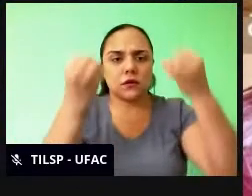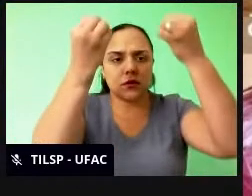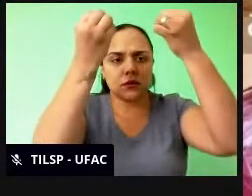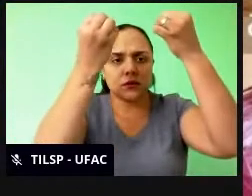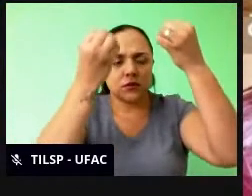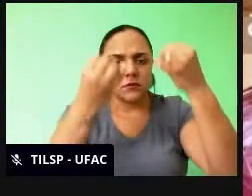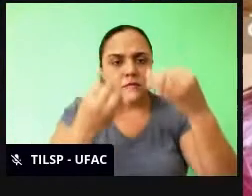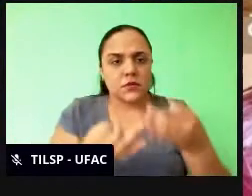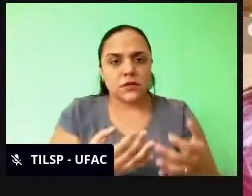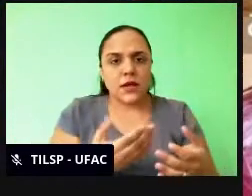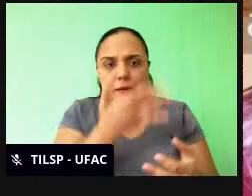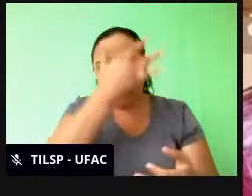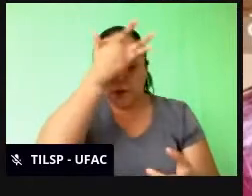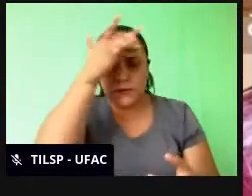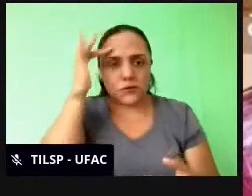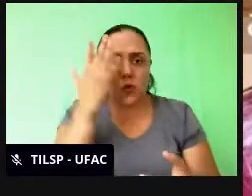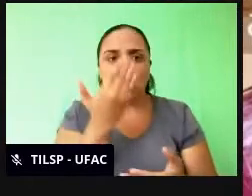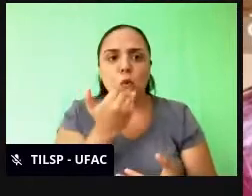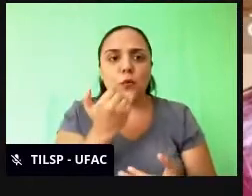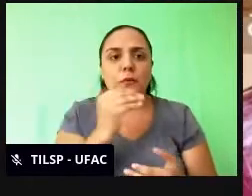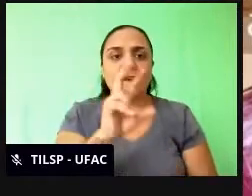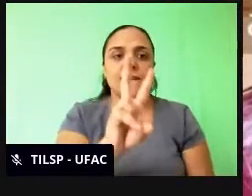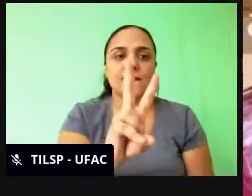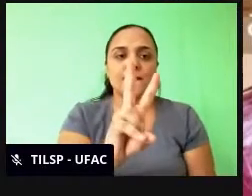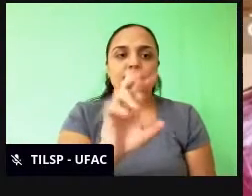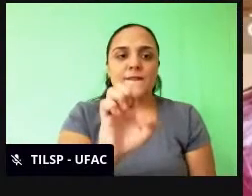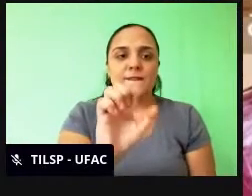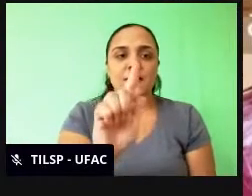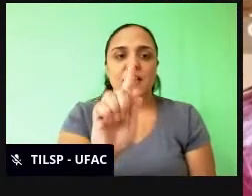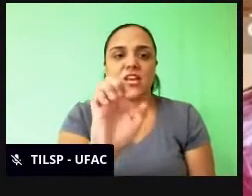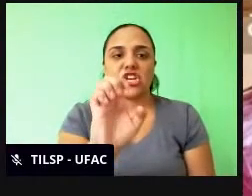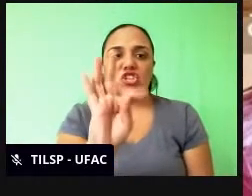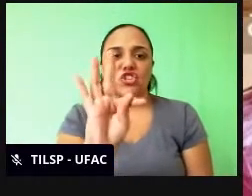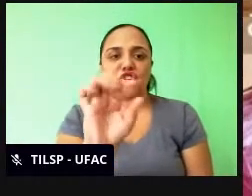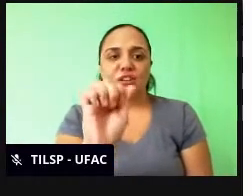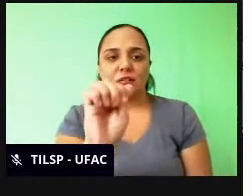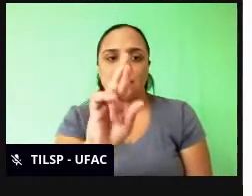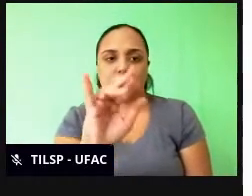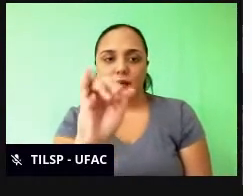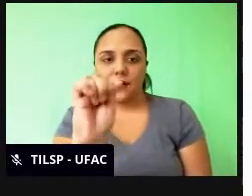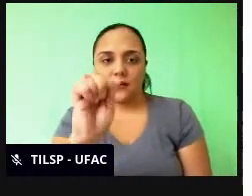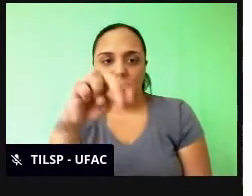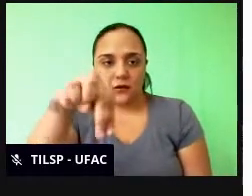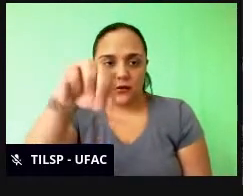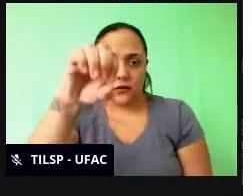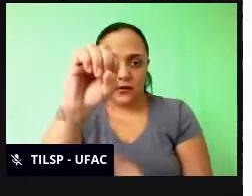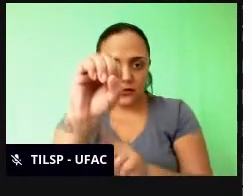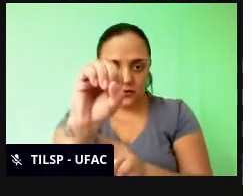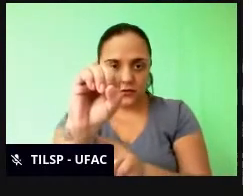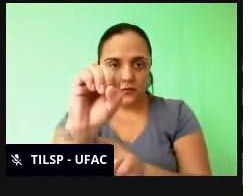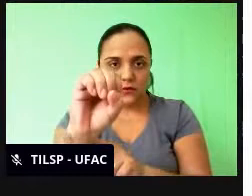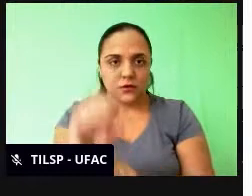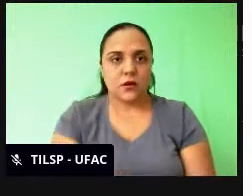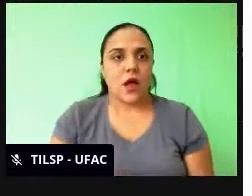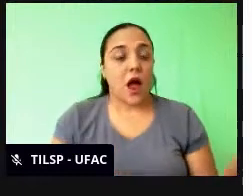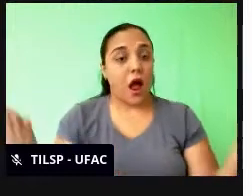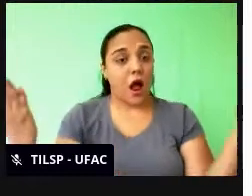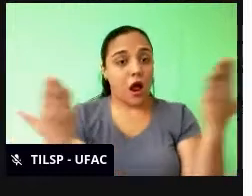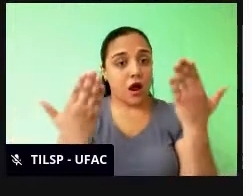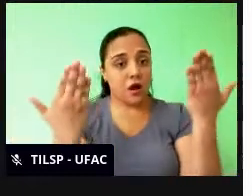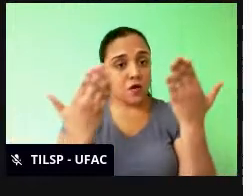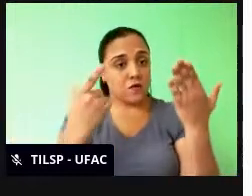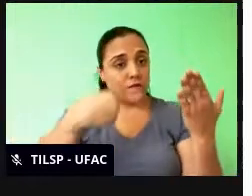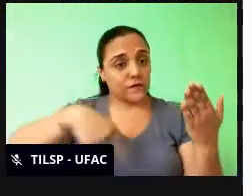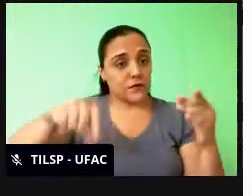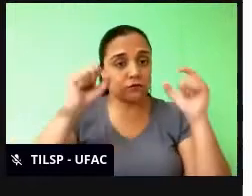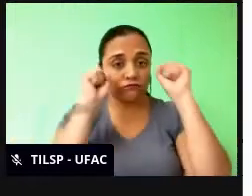na alimentação vegetariana? Então, o primeiro ponto, gente, que eu chamo a atenção de vocês, é a gente sempre lembrar